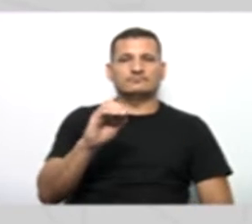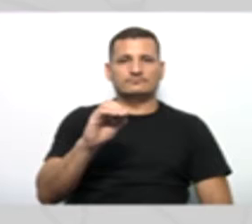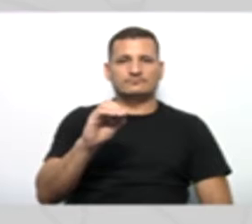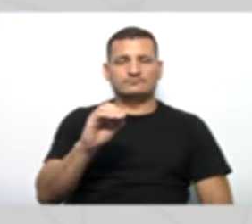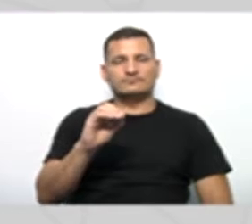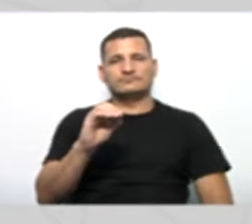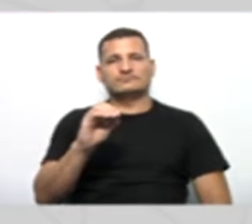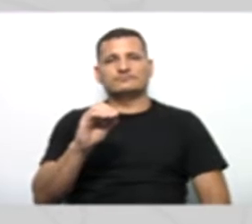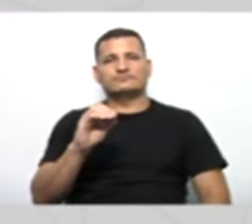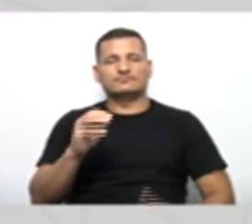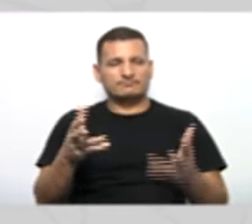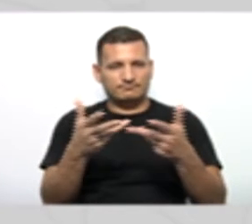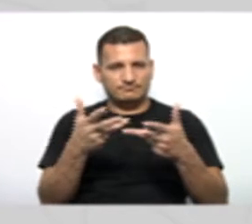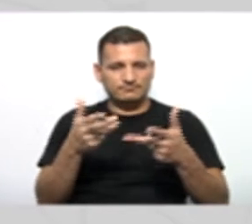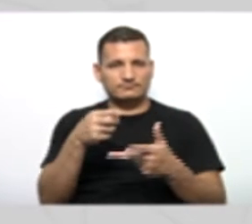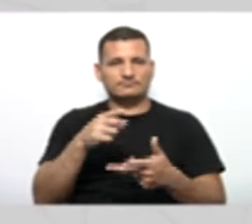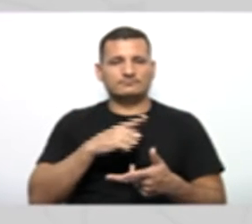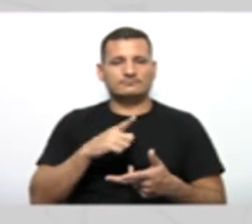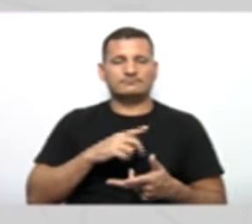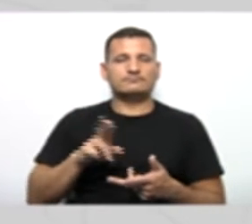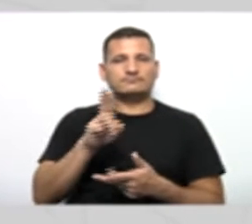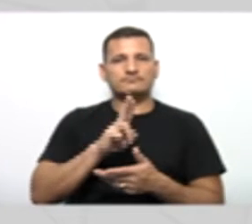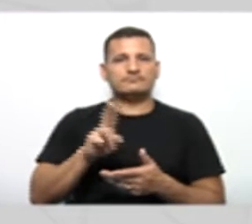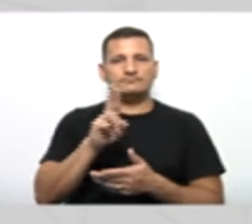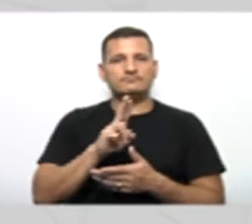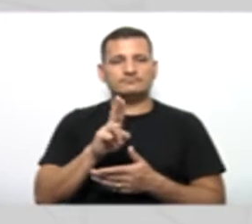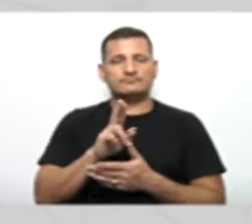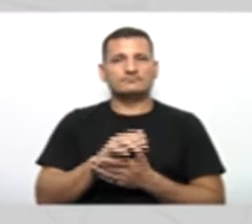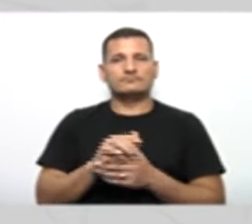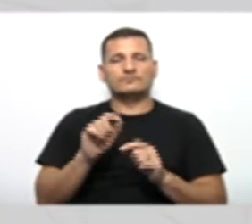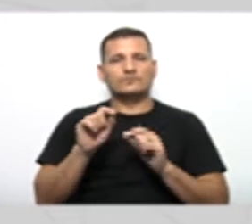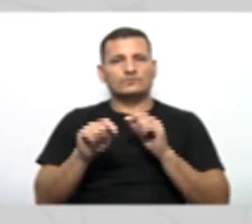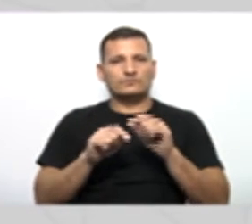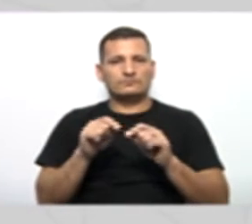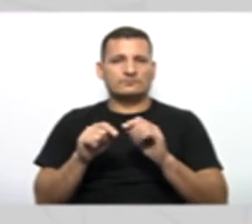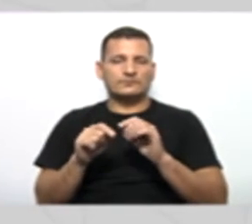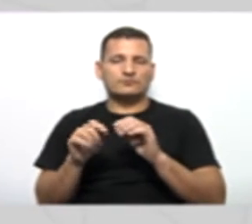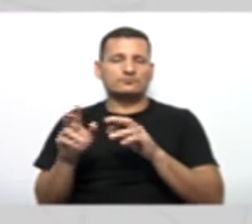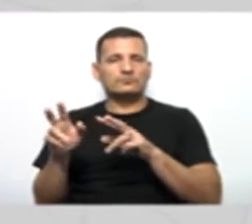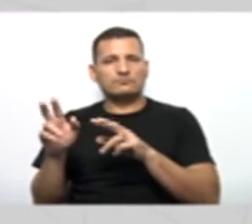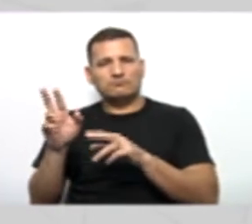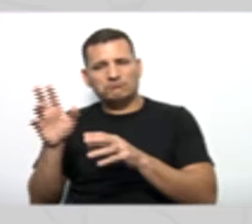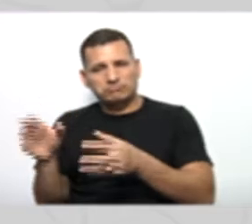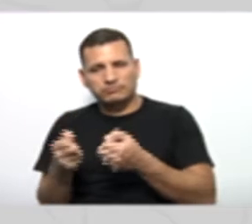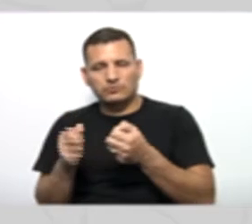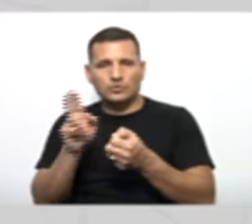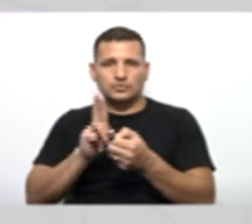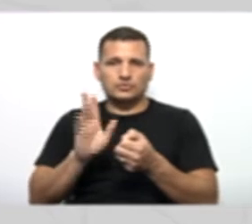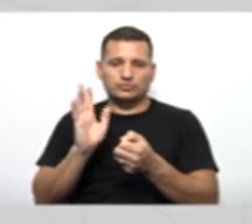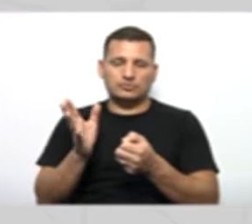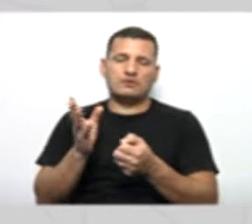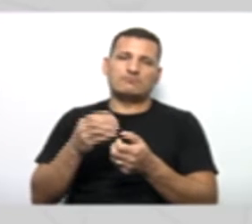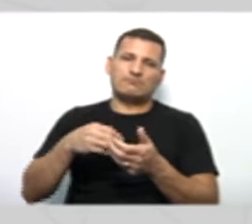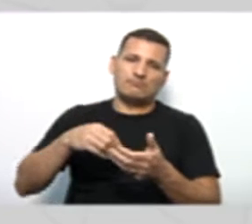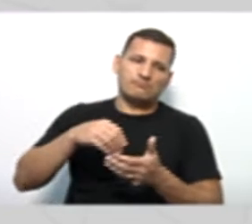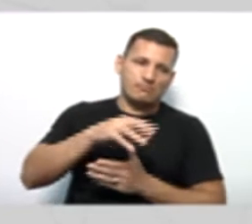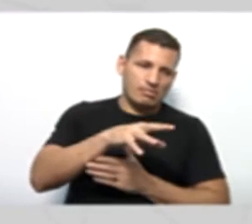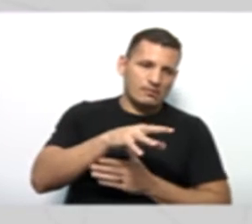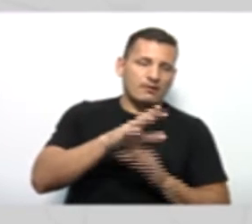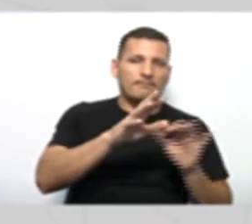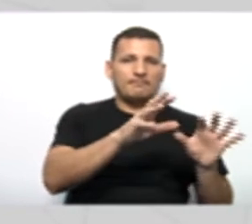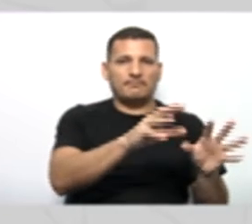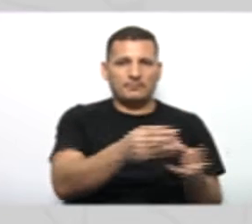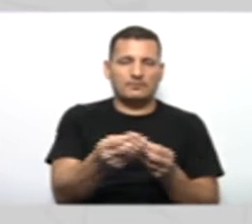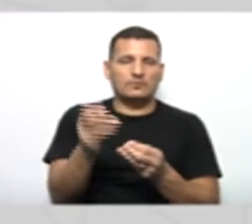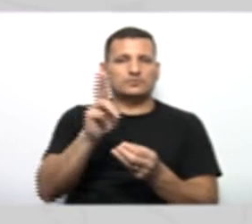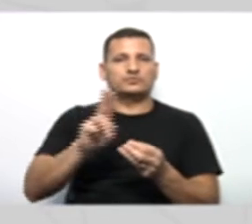busca utilizar aquilo que já foi utilizado, ou seja, reutilizar. Nós podemos ter, por exemplo, uma